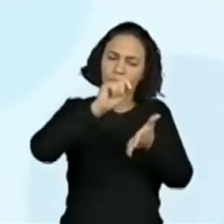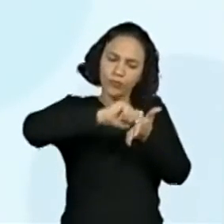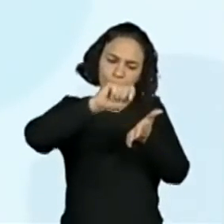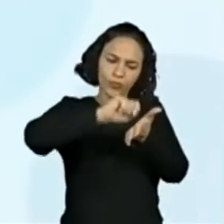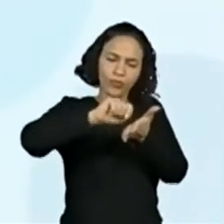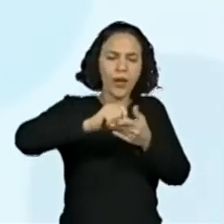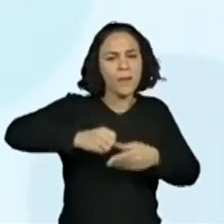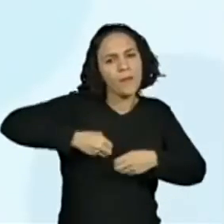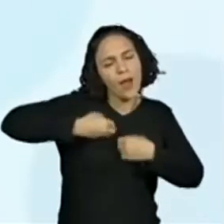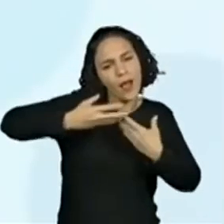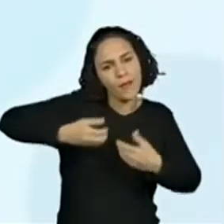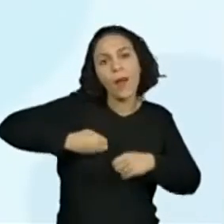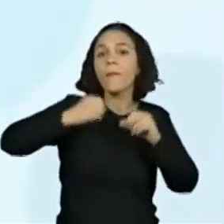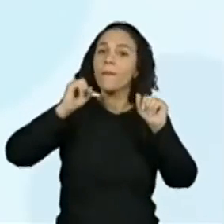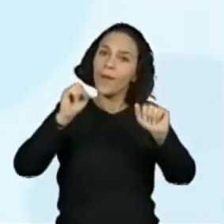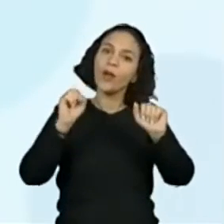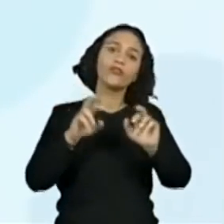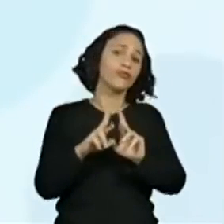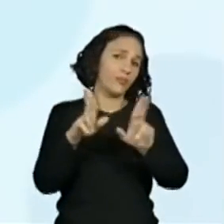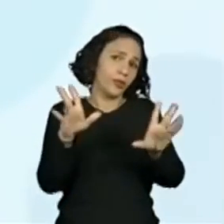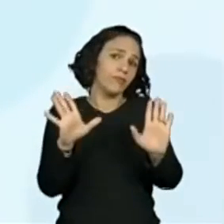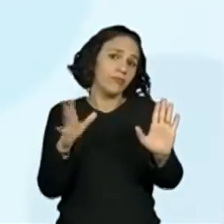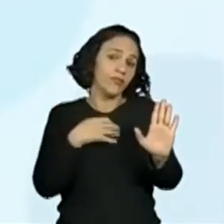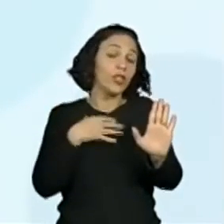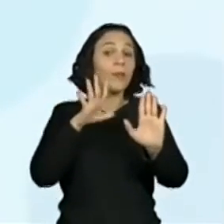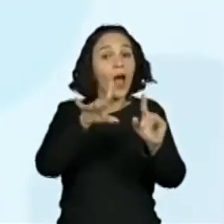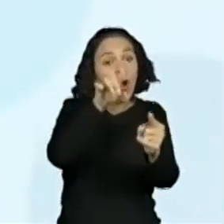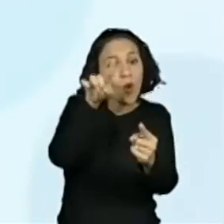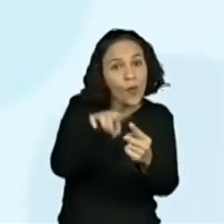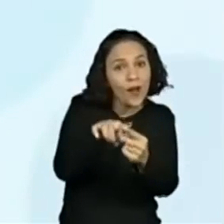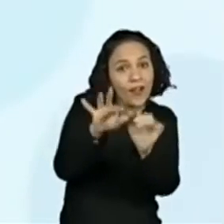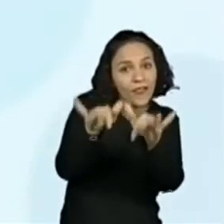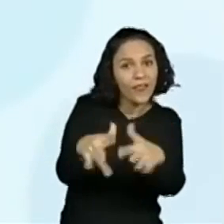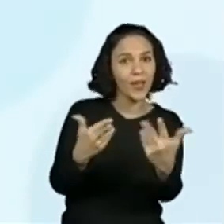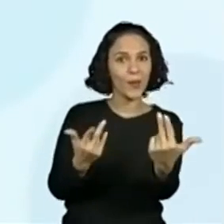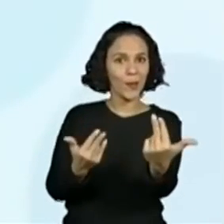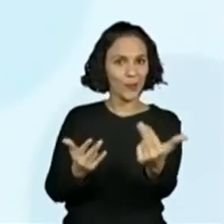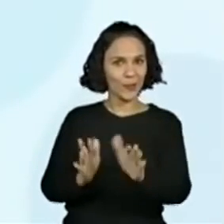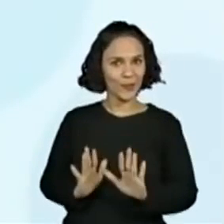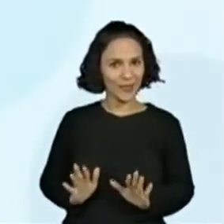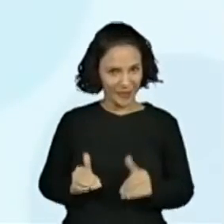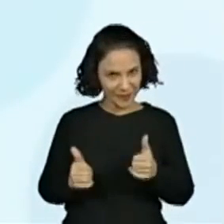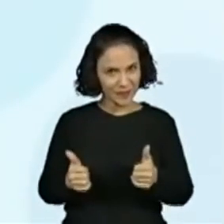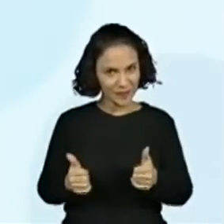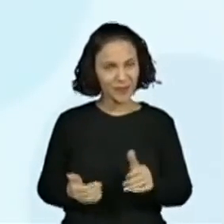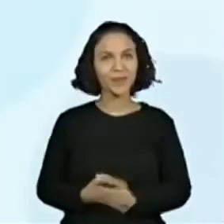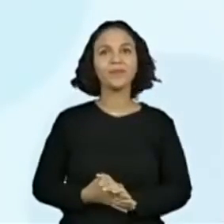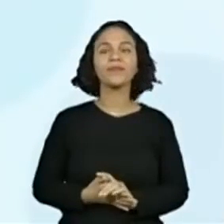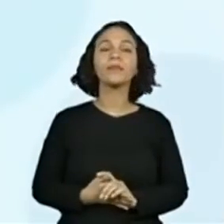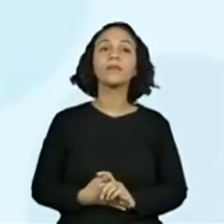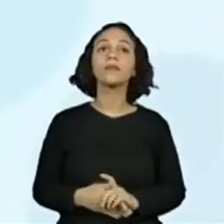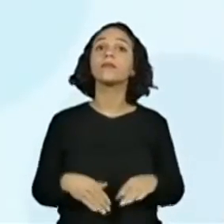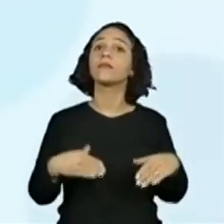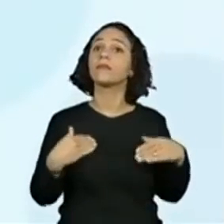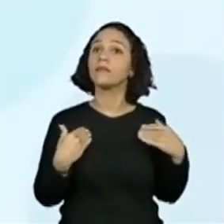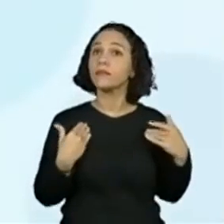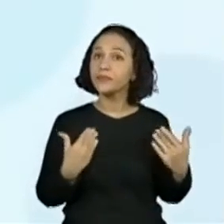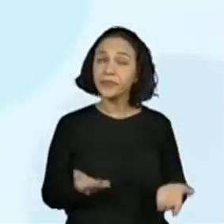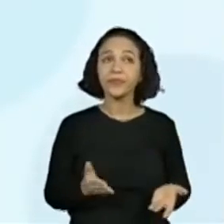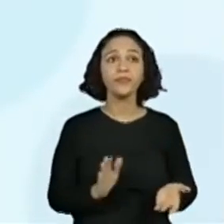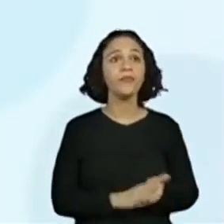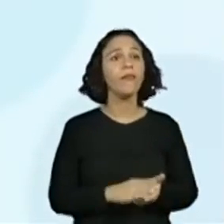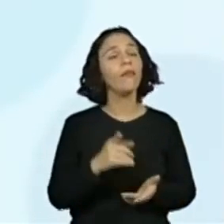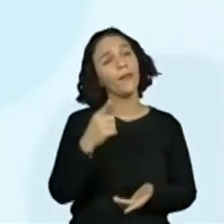Elaborar melhor, né? Desenvolver. Sim. A gente só quer as ideias. Outra coisa, então ele fez esse plano, professora